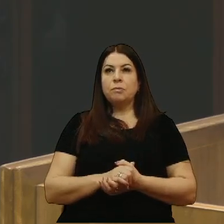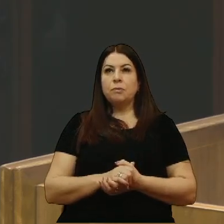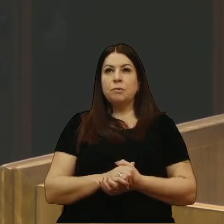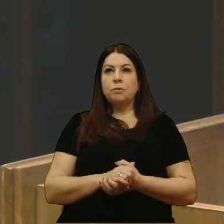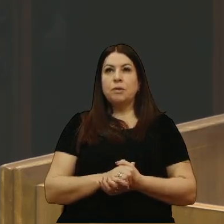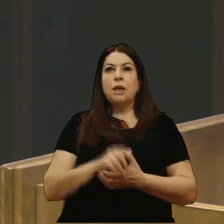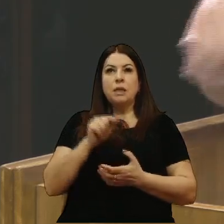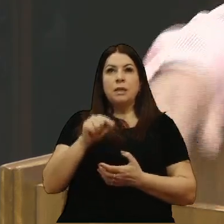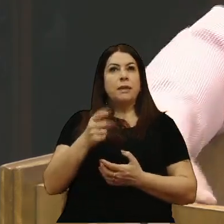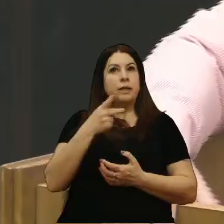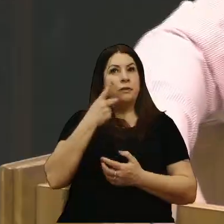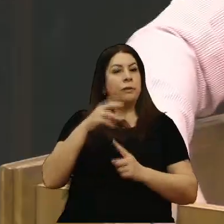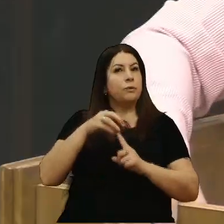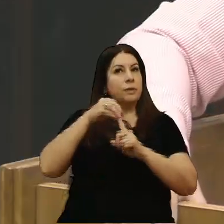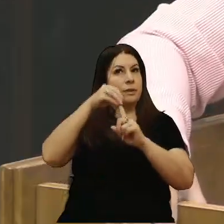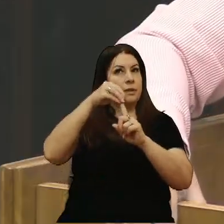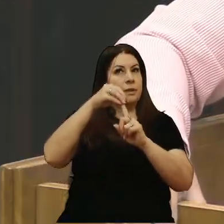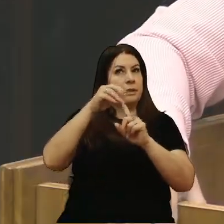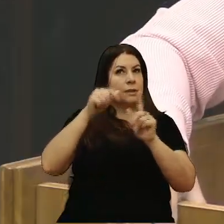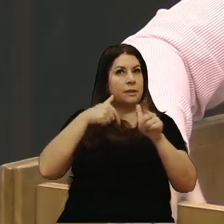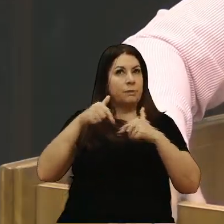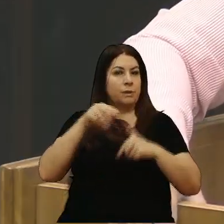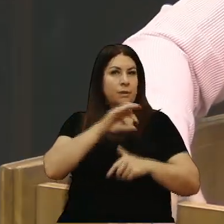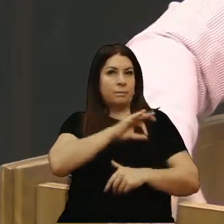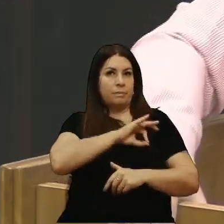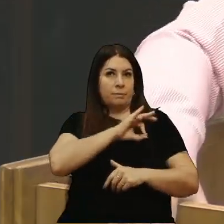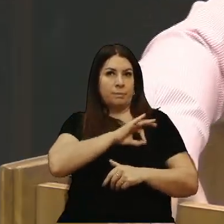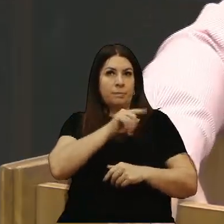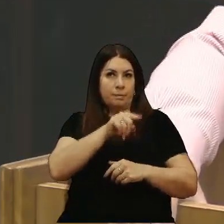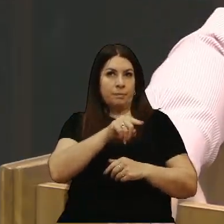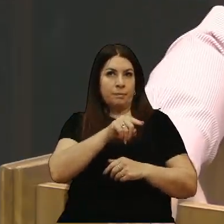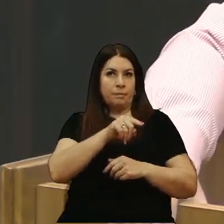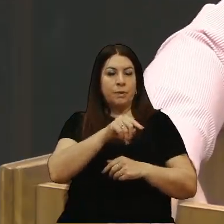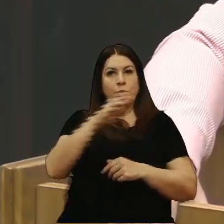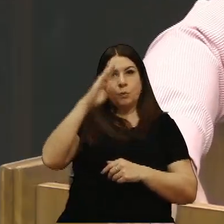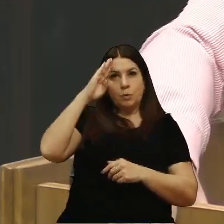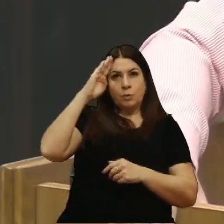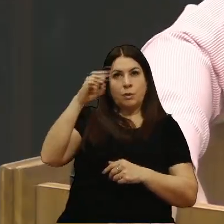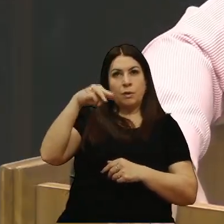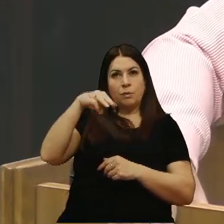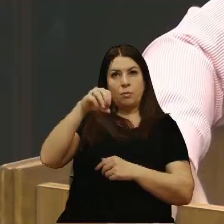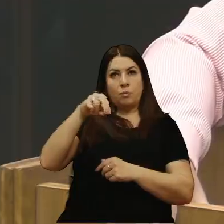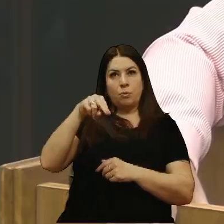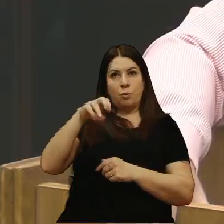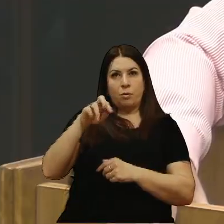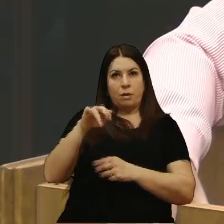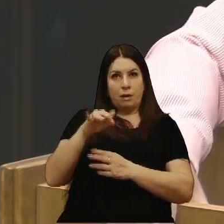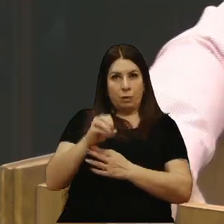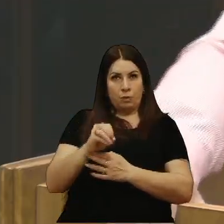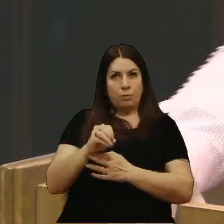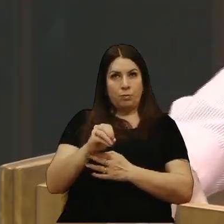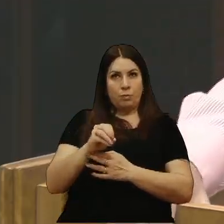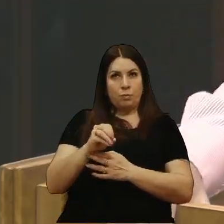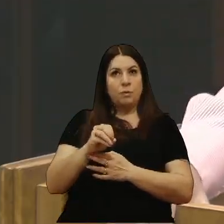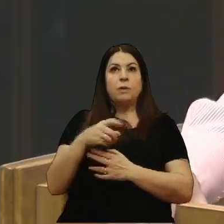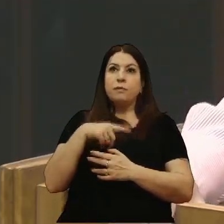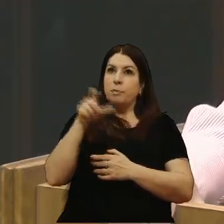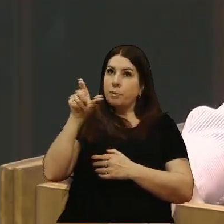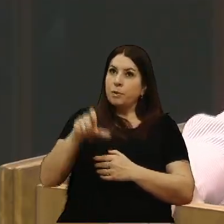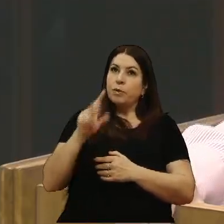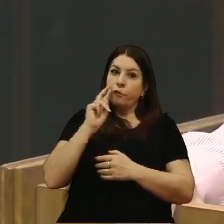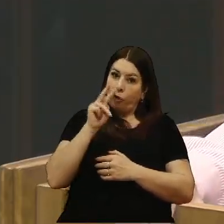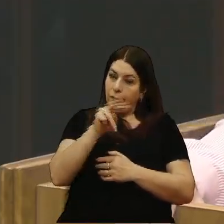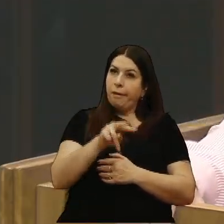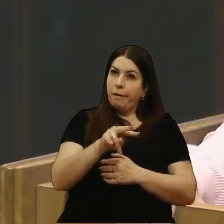E aqui eu quero destacar o trabalho da Brigada Militar e do soldado Monteiro, que foi alguém que foi lá,